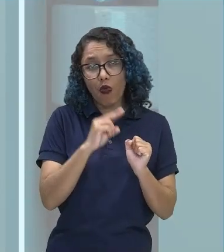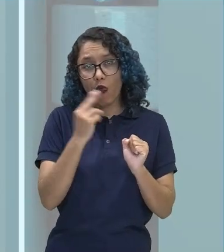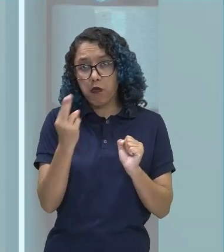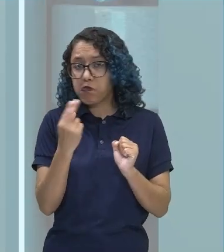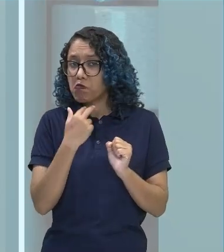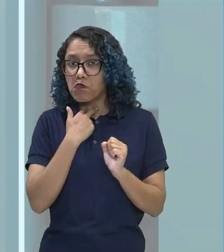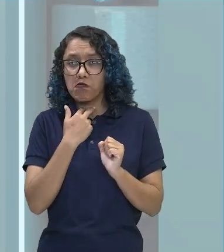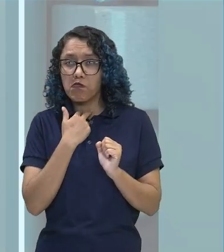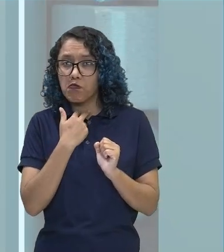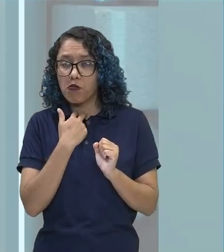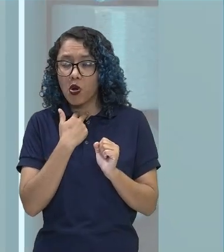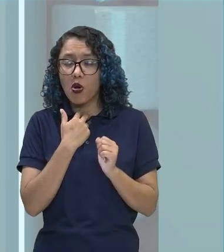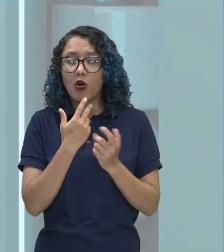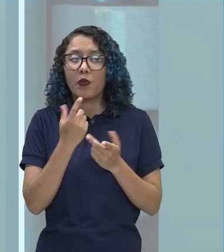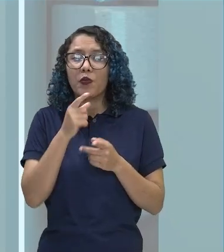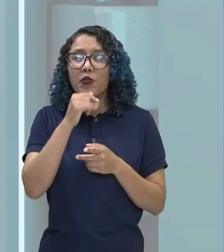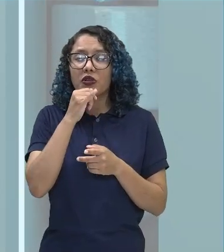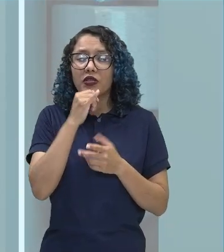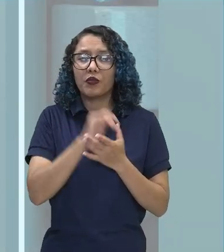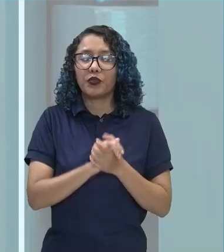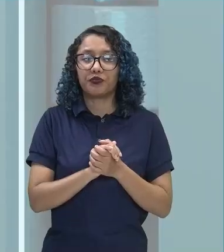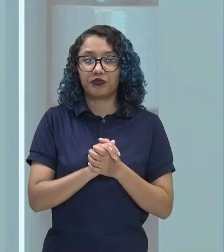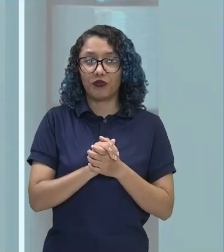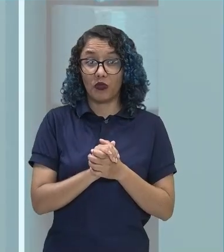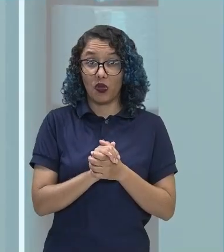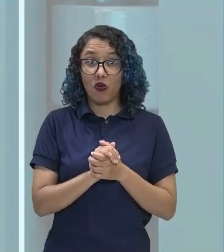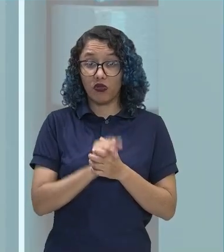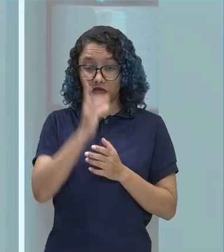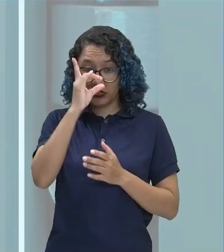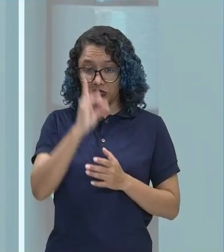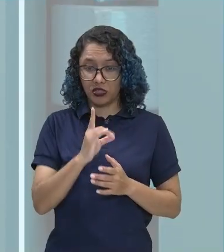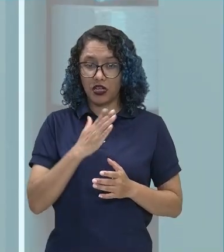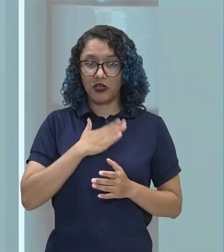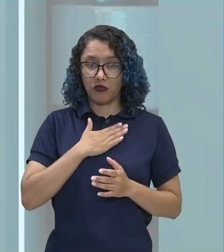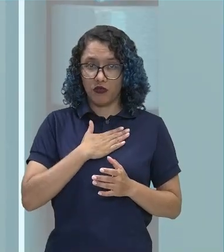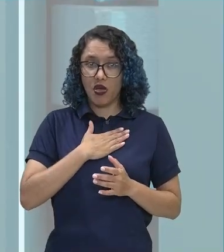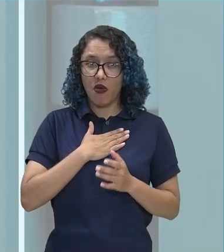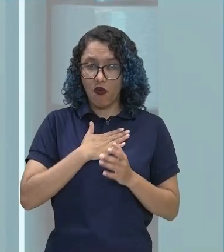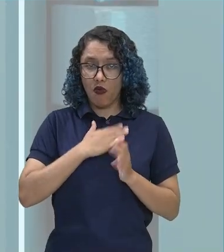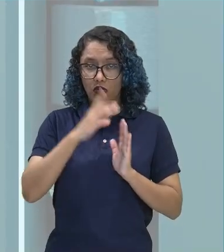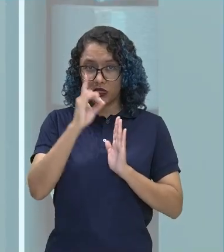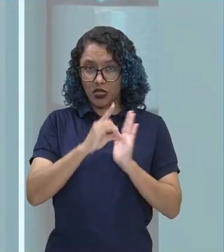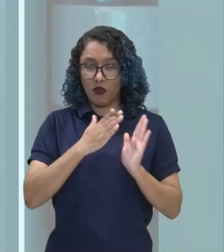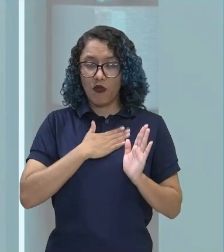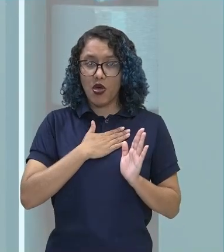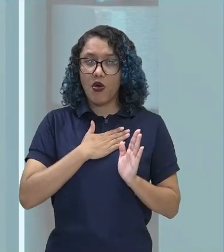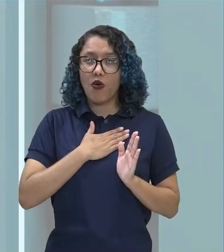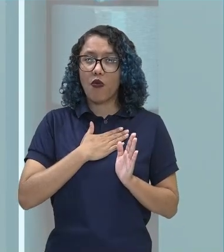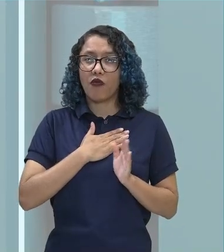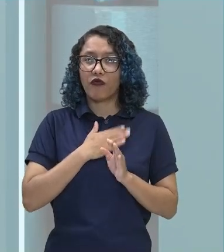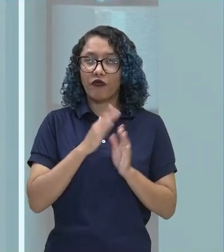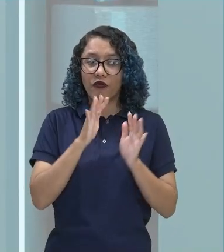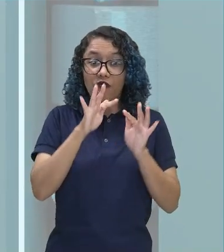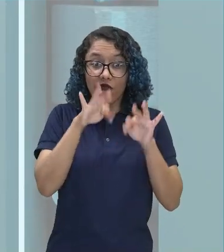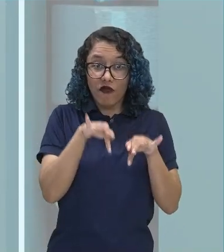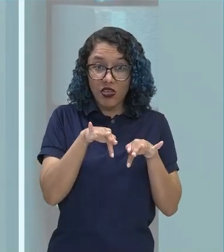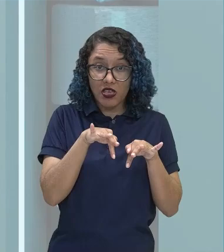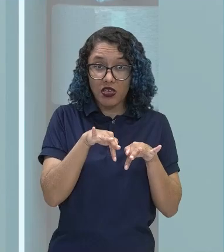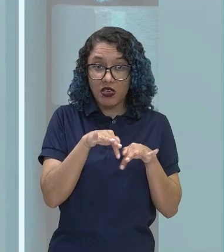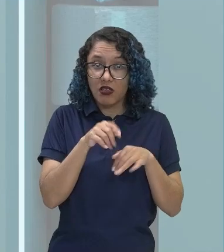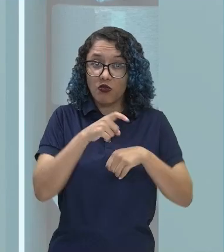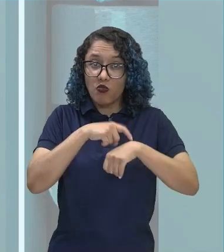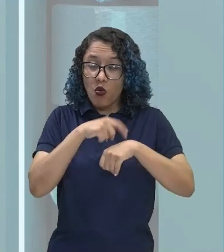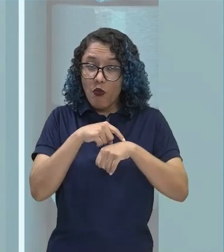o meu direito, ele acaba quando começa o seu. Por isso é importante. E em